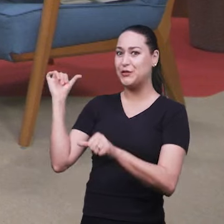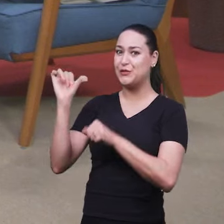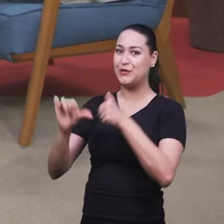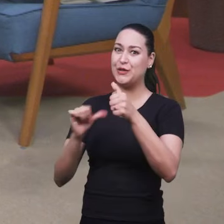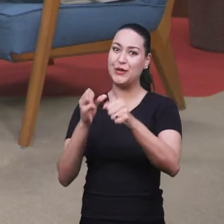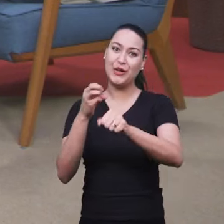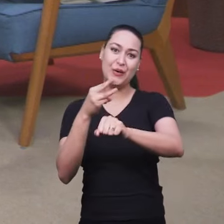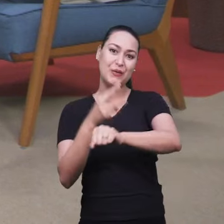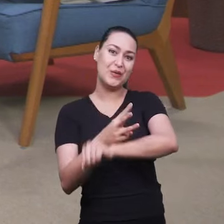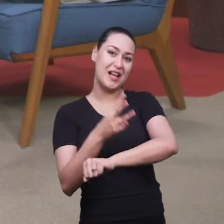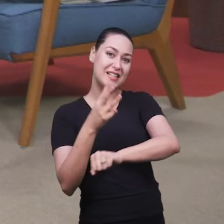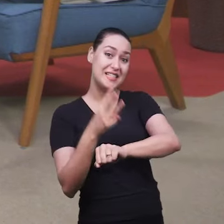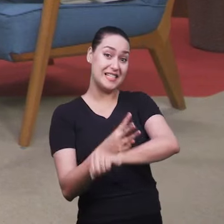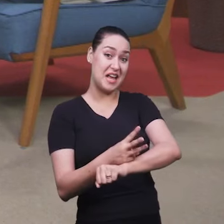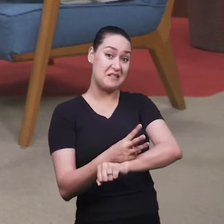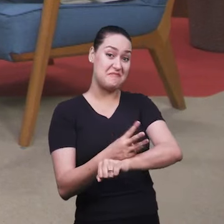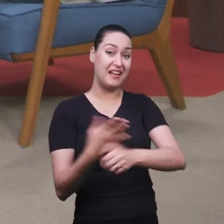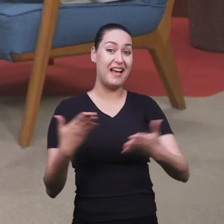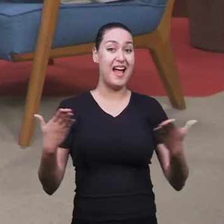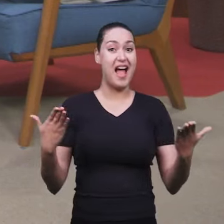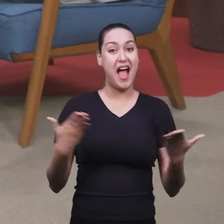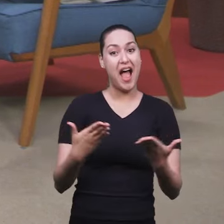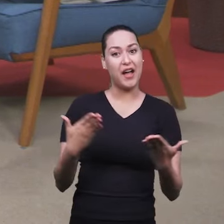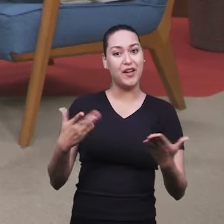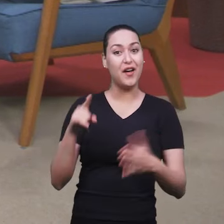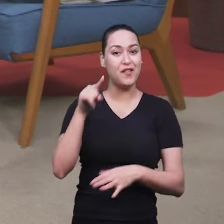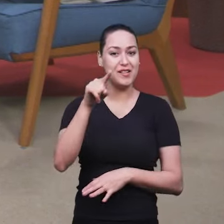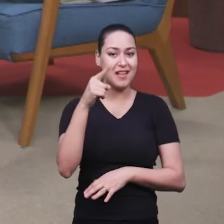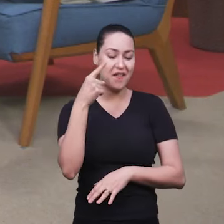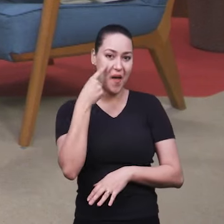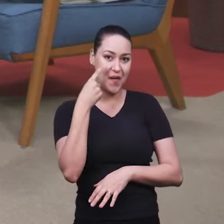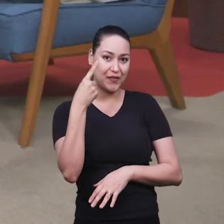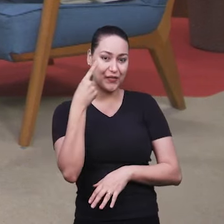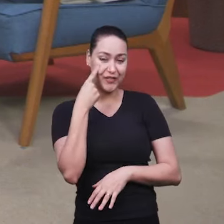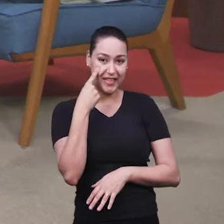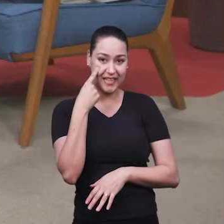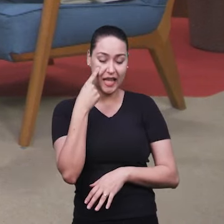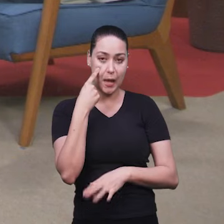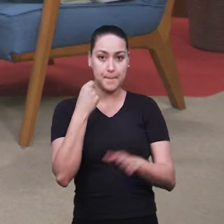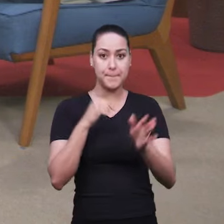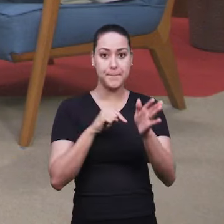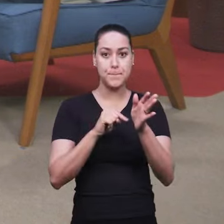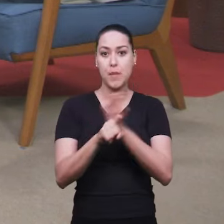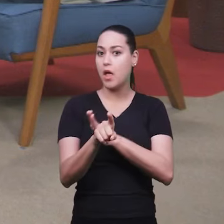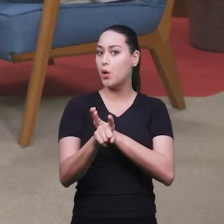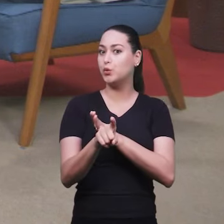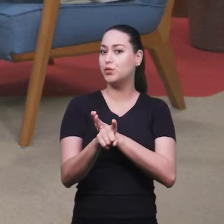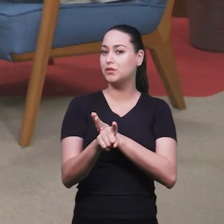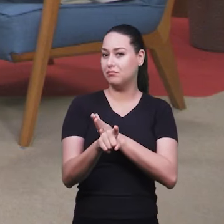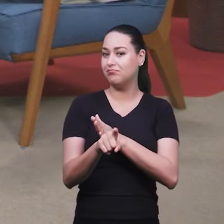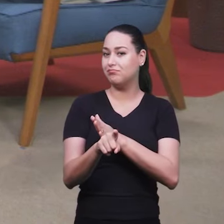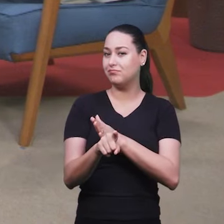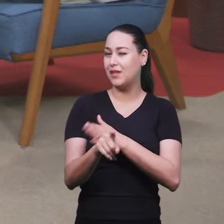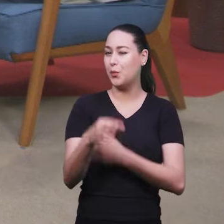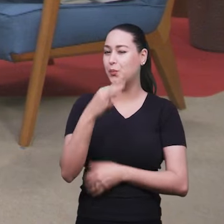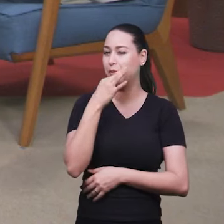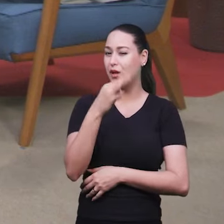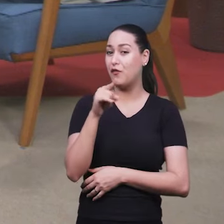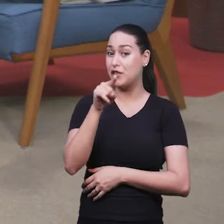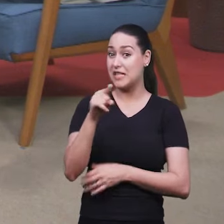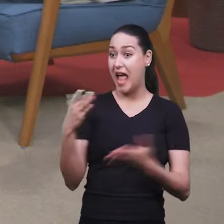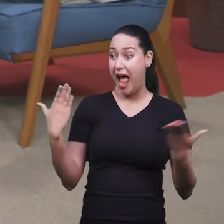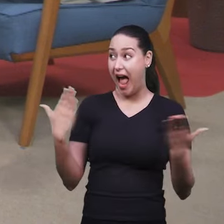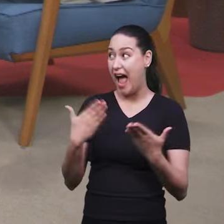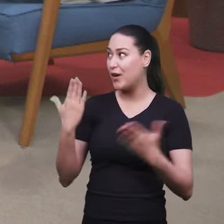ser redirecionado novamente para o WhatsApp, mas agora, quando abrir o WhatsApp, você vai ver lá que tem uma pergunta.